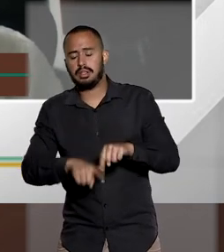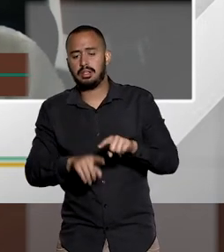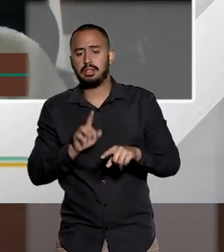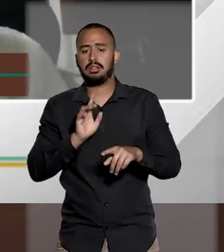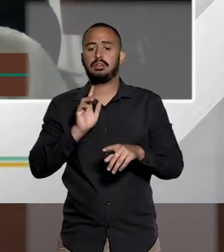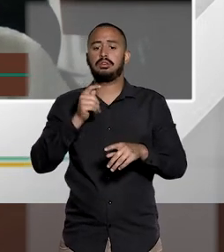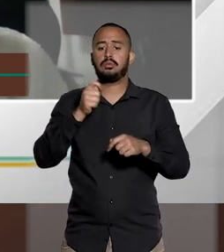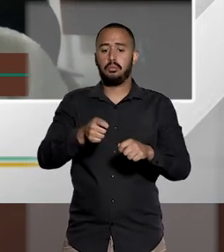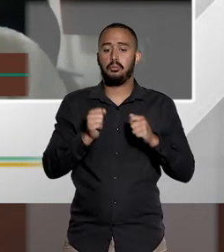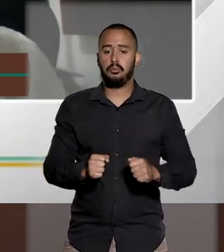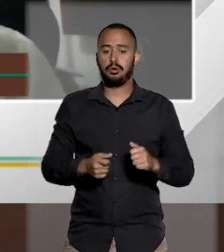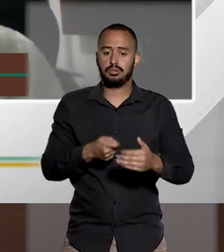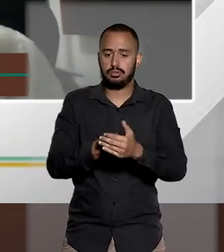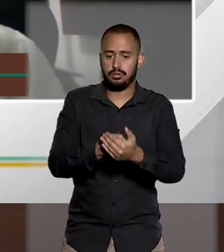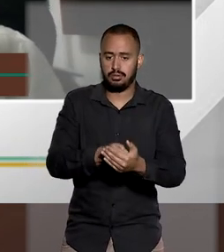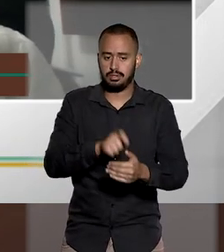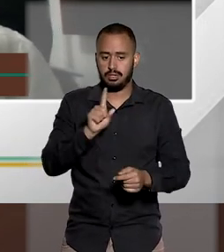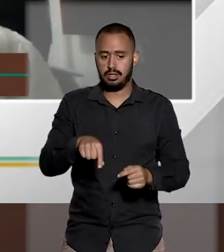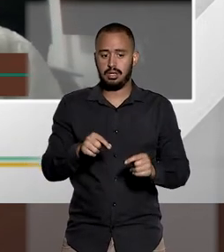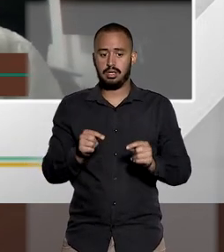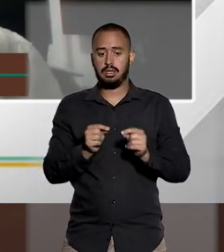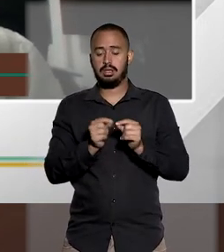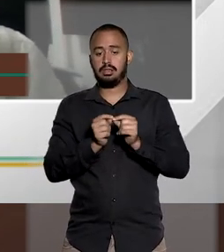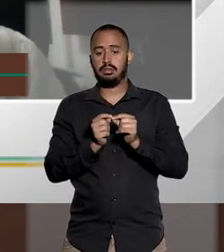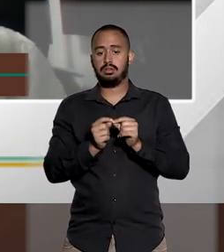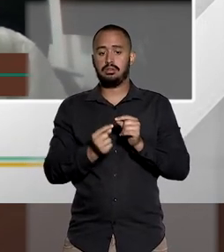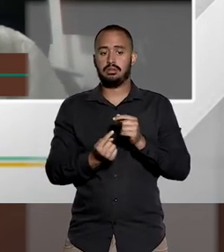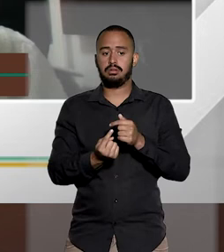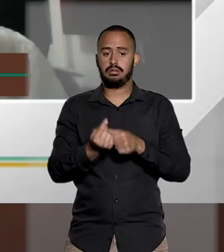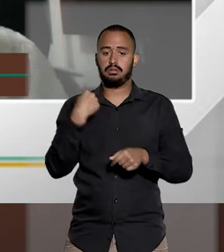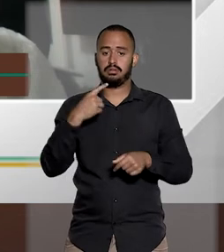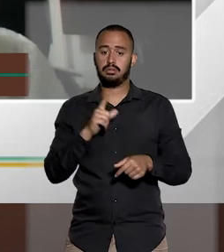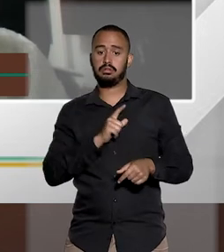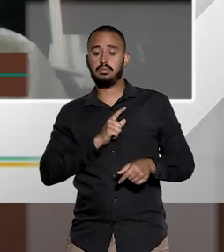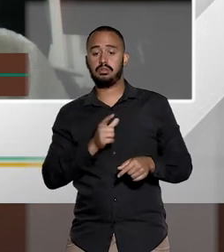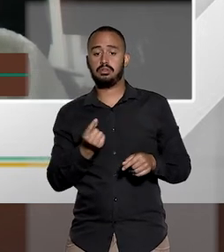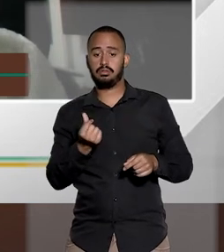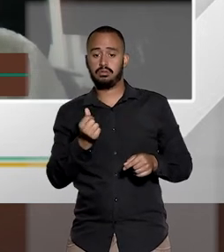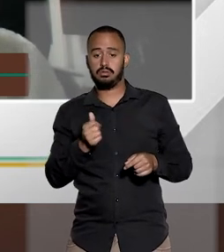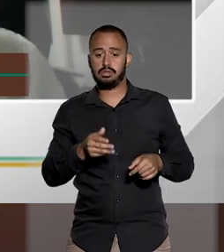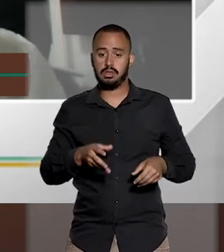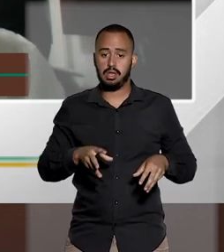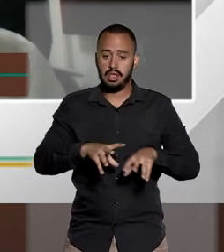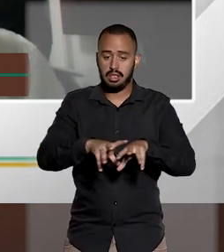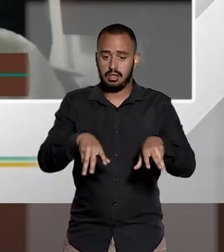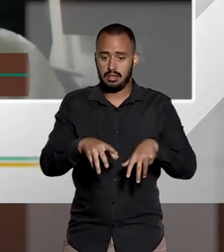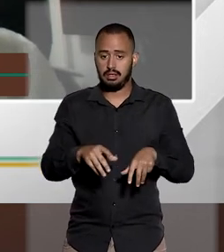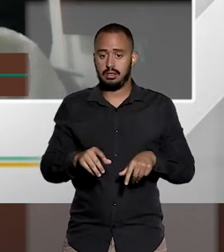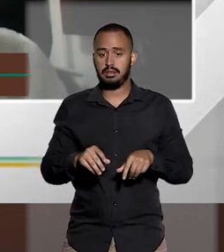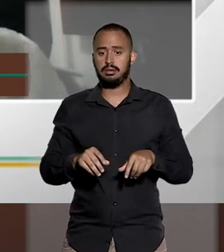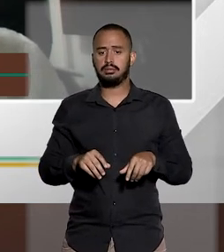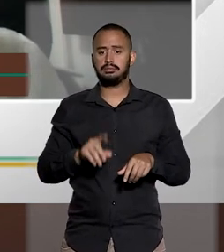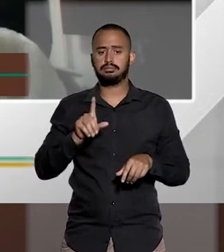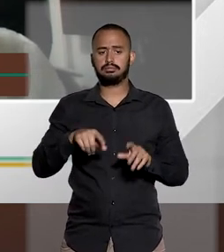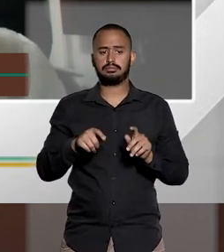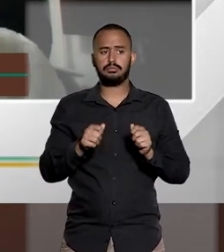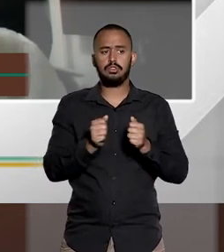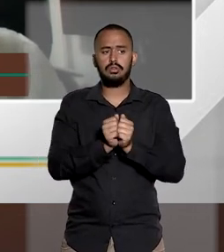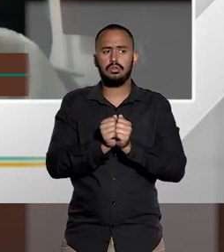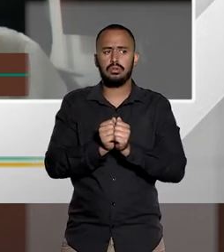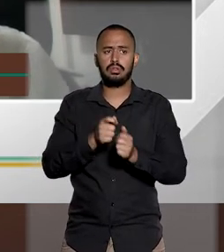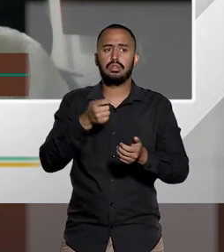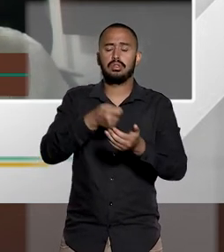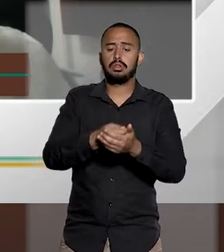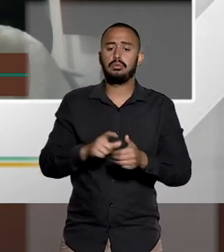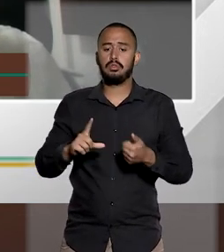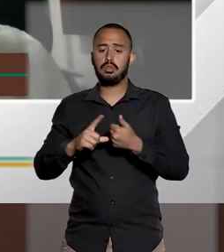Então, essa cobrança para quem usa a faixa de domínio teria esse fundamento no artigo 11 da